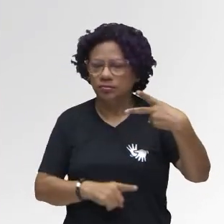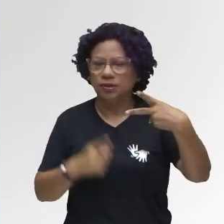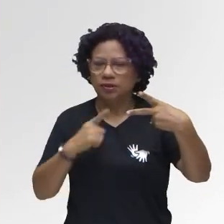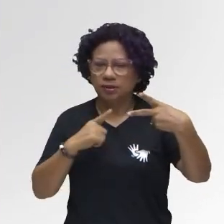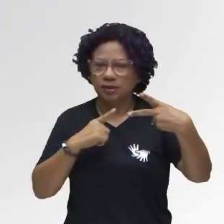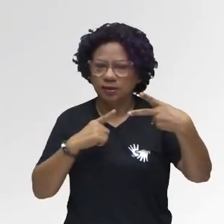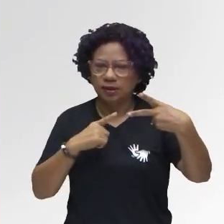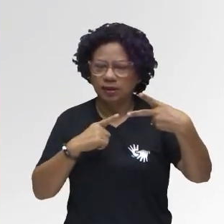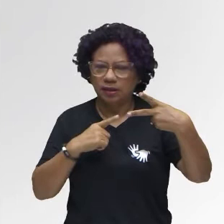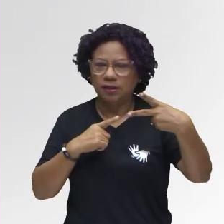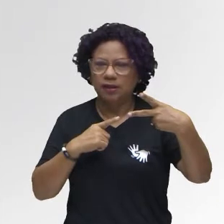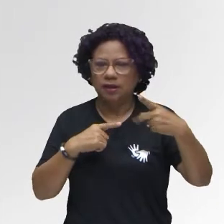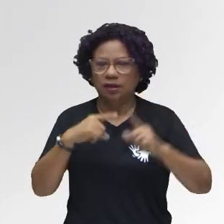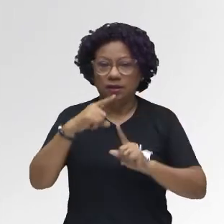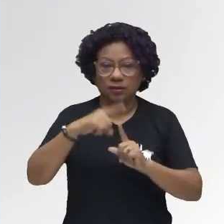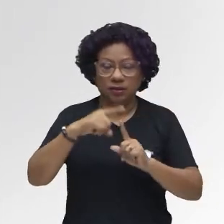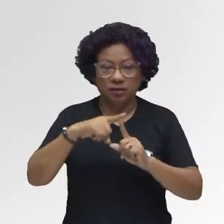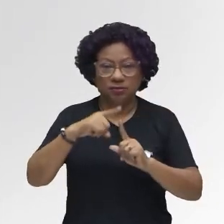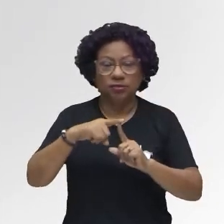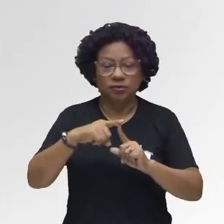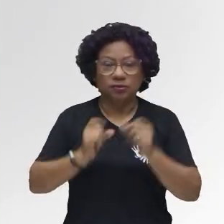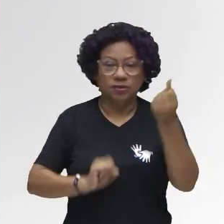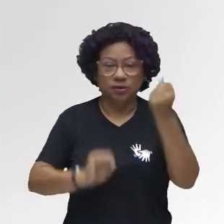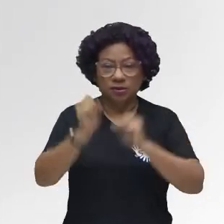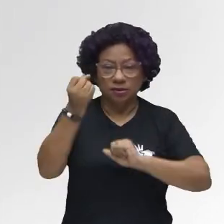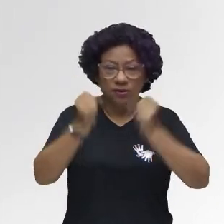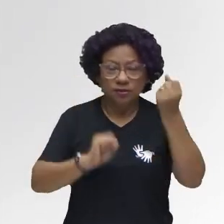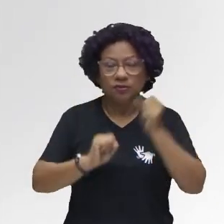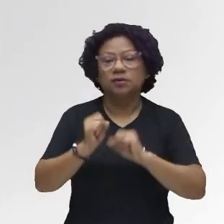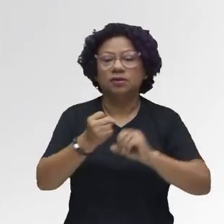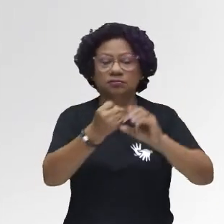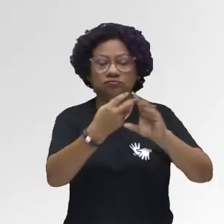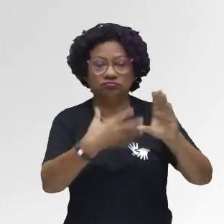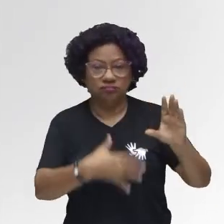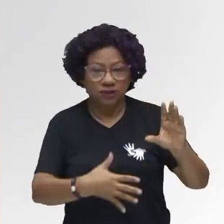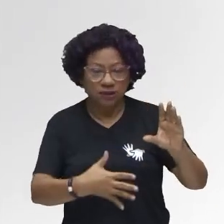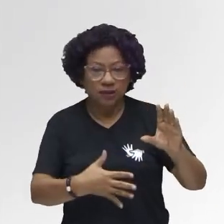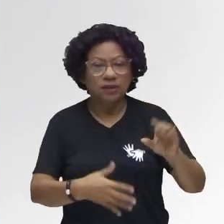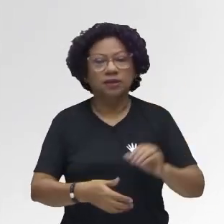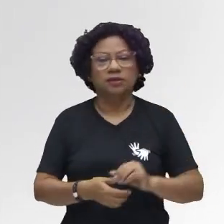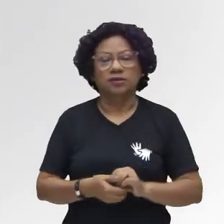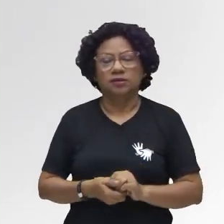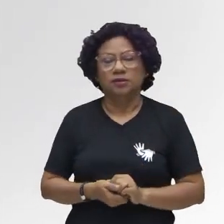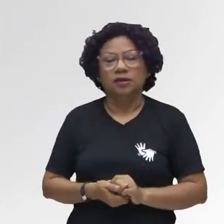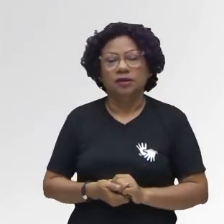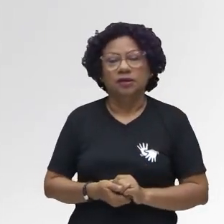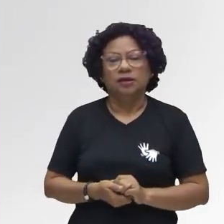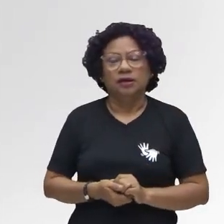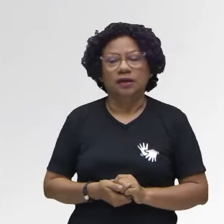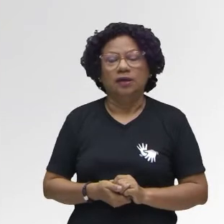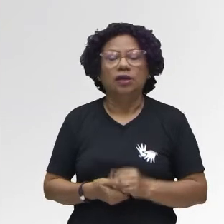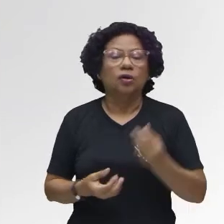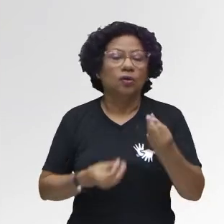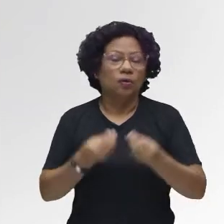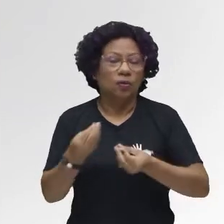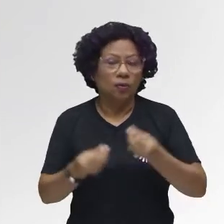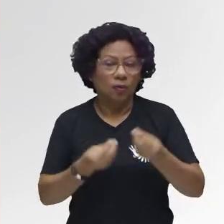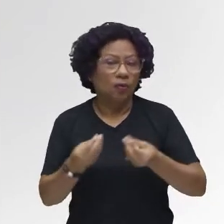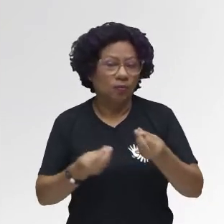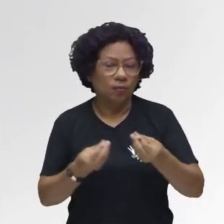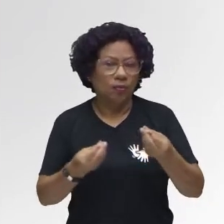tipos de indústrias da classificação e exemplificou para vocês como elas são colocadas, como elas